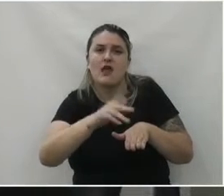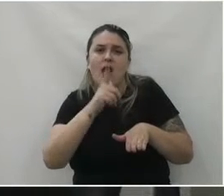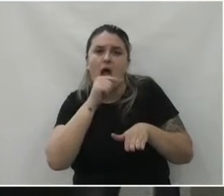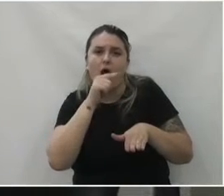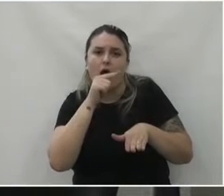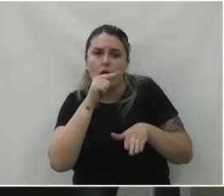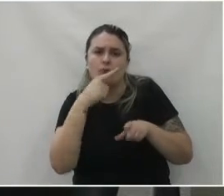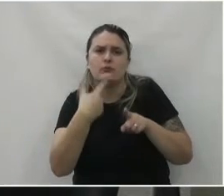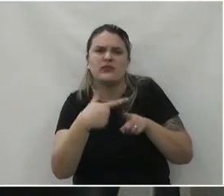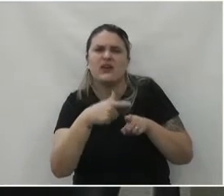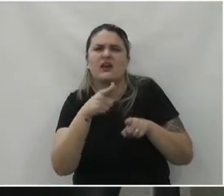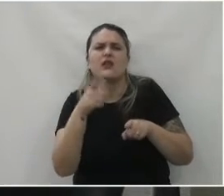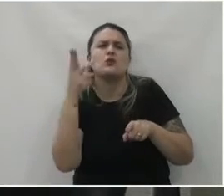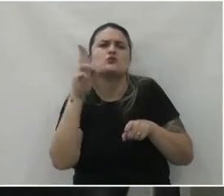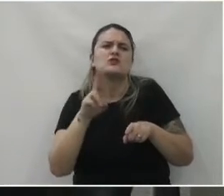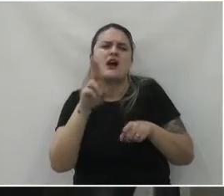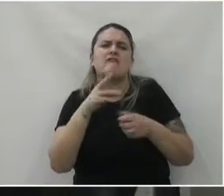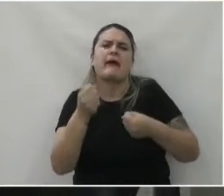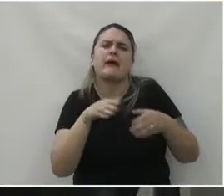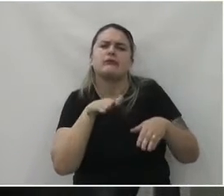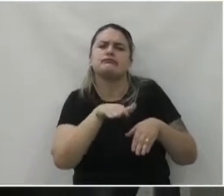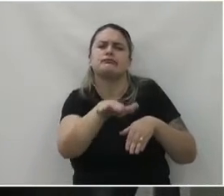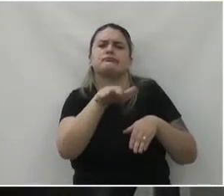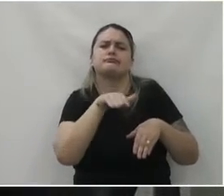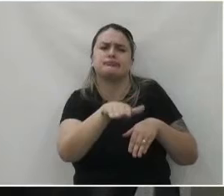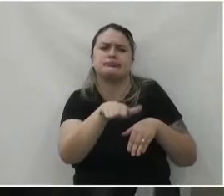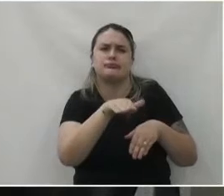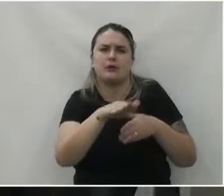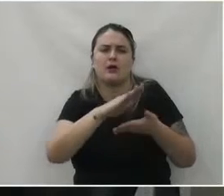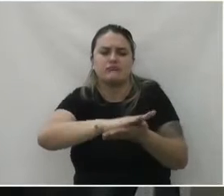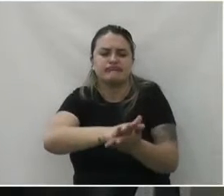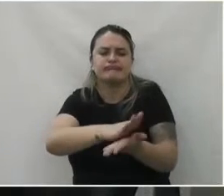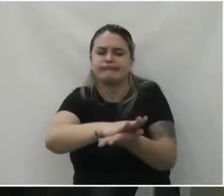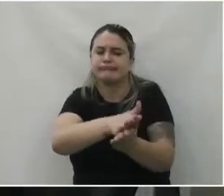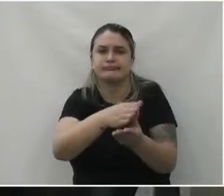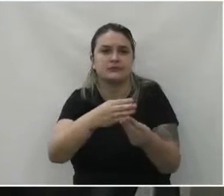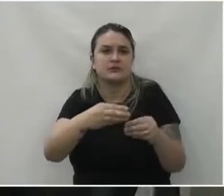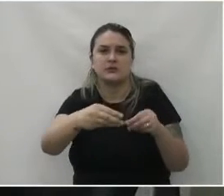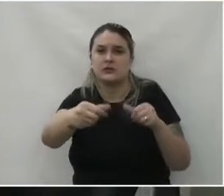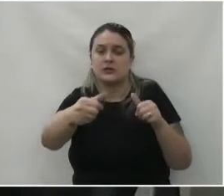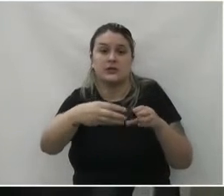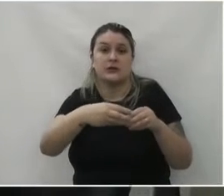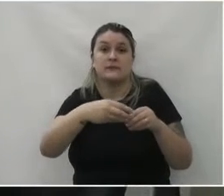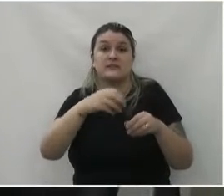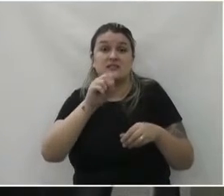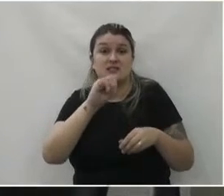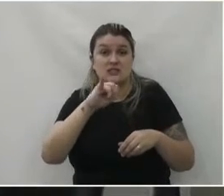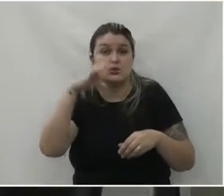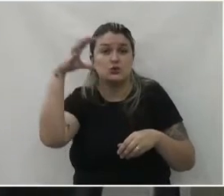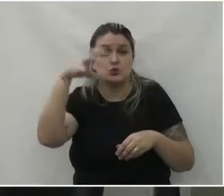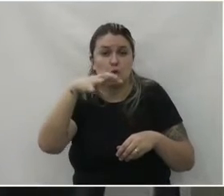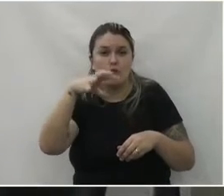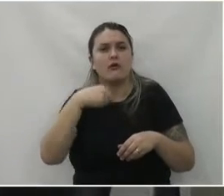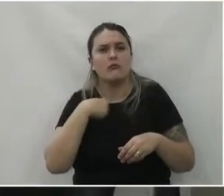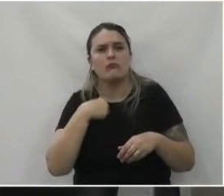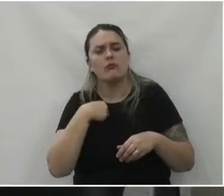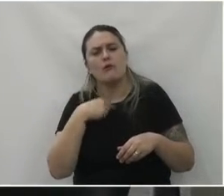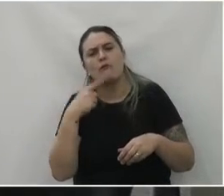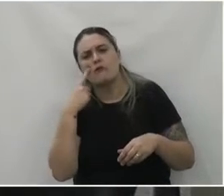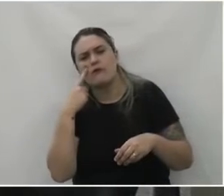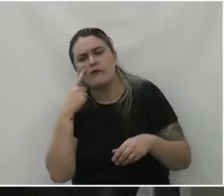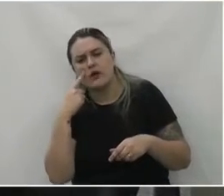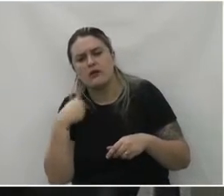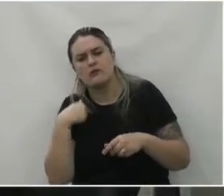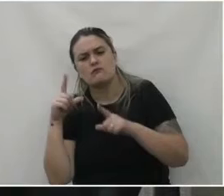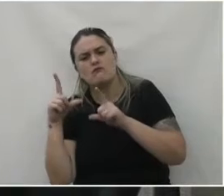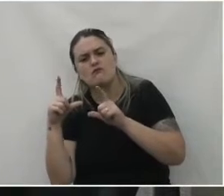com desgastes que antigamente eram usados pelos carros e um dia de chuva peguei e fui até a ponte de